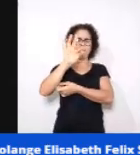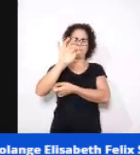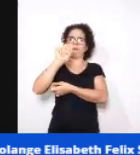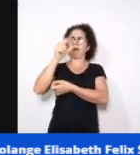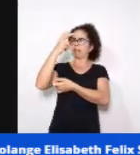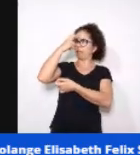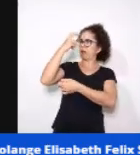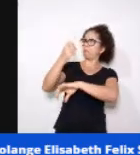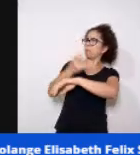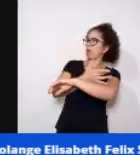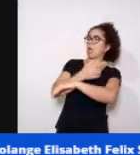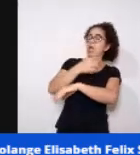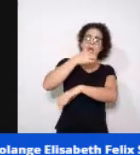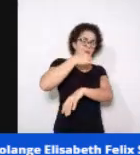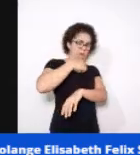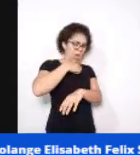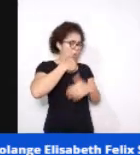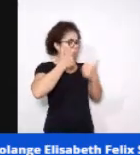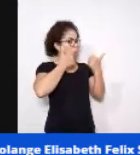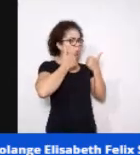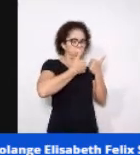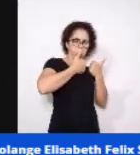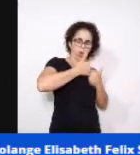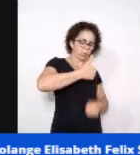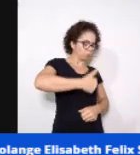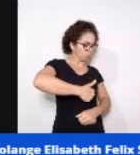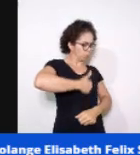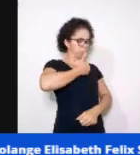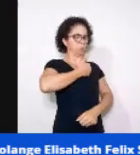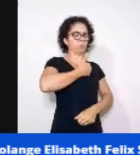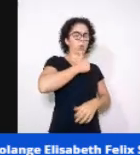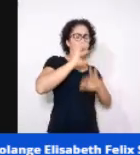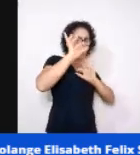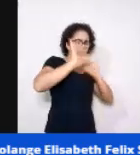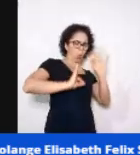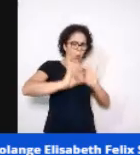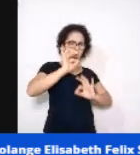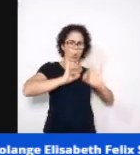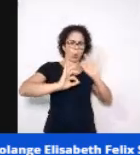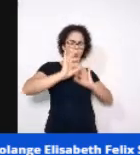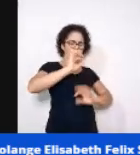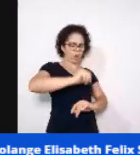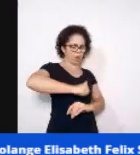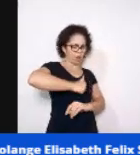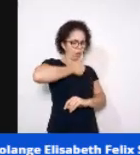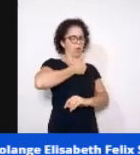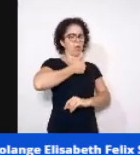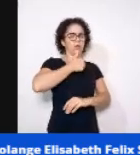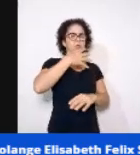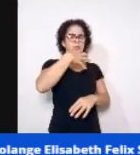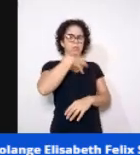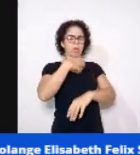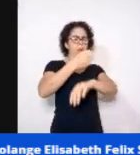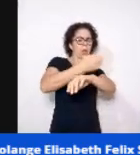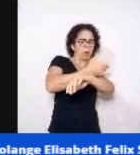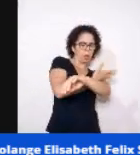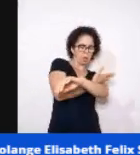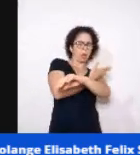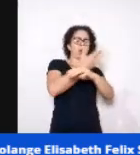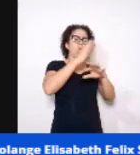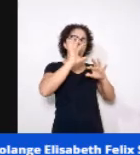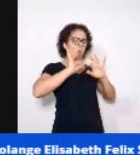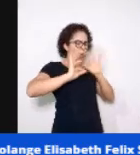é eu conseguir organizar as minhas emoções, os meus sentimentos, deixar tudo dentro da gavetinha, tudo organizado. Né? Eu preciso